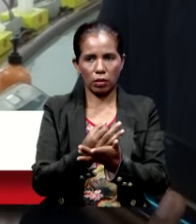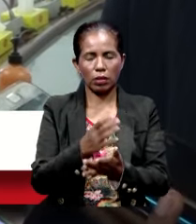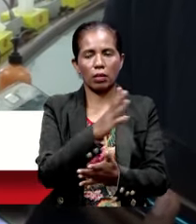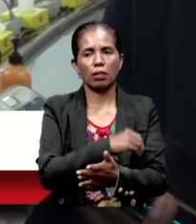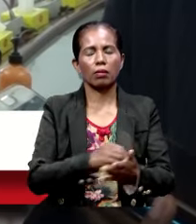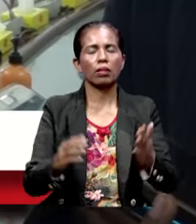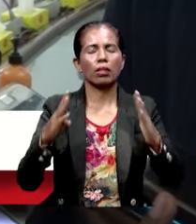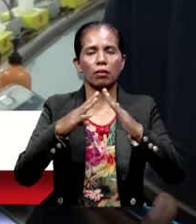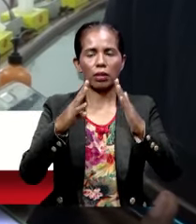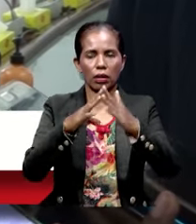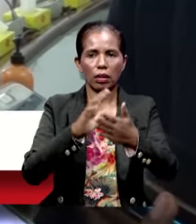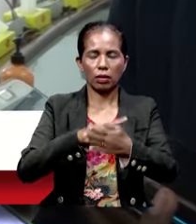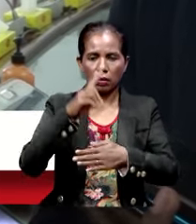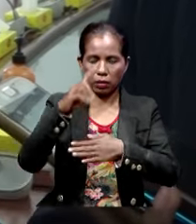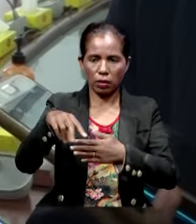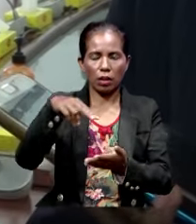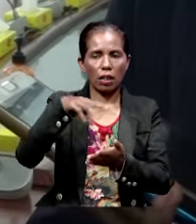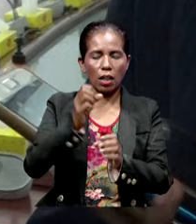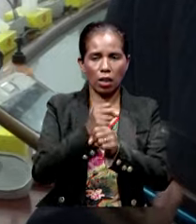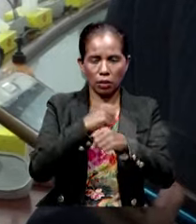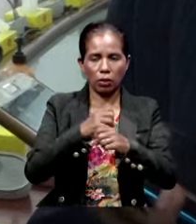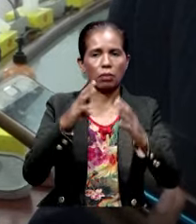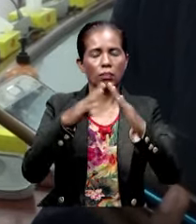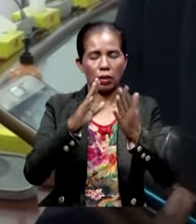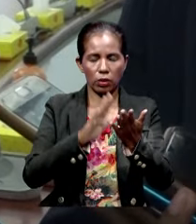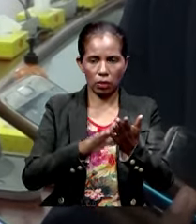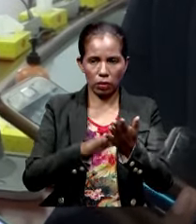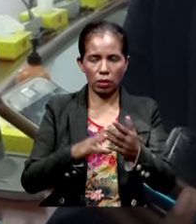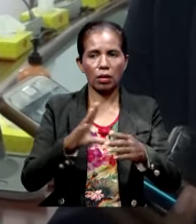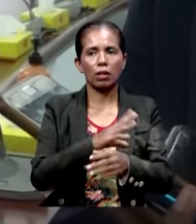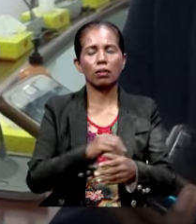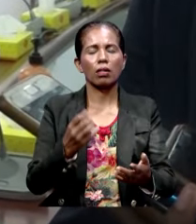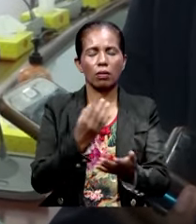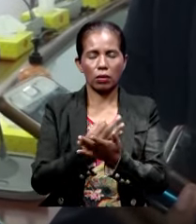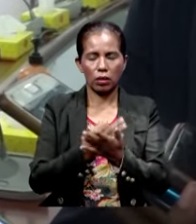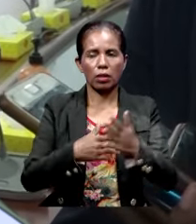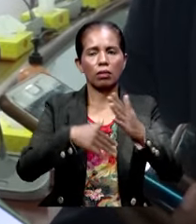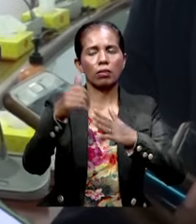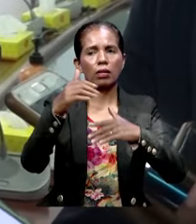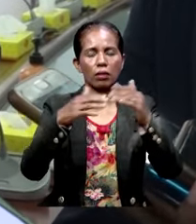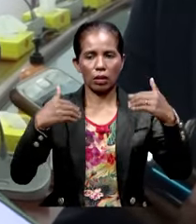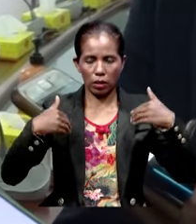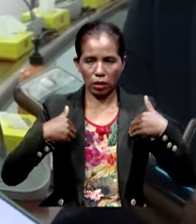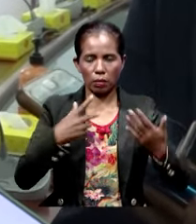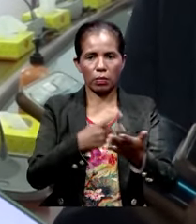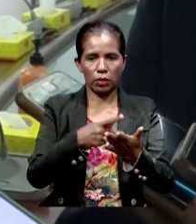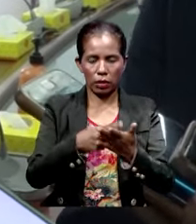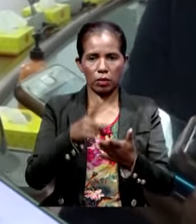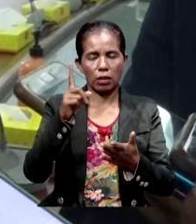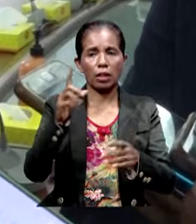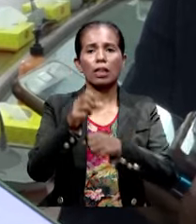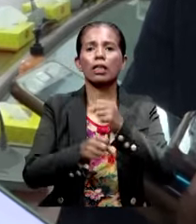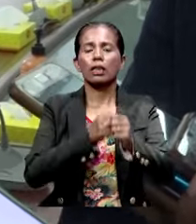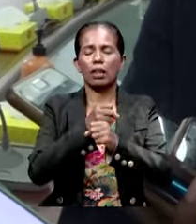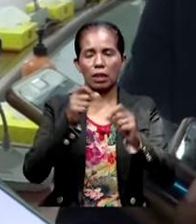de desenvolvimento, onde a escola, não temos e a fundo de infraestrutura e temos projeto comunitário. Tinha ainda nem,